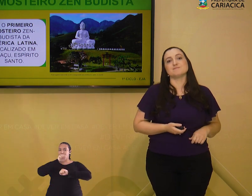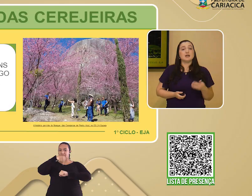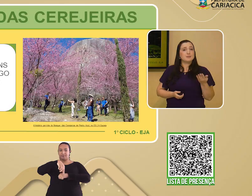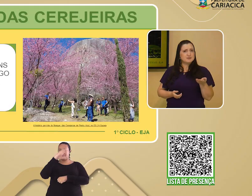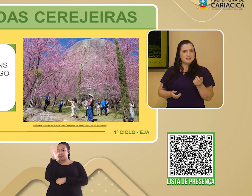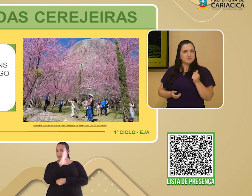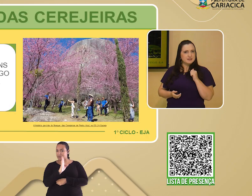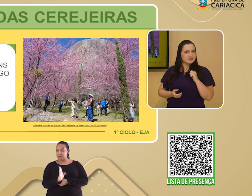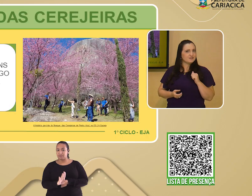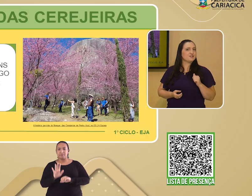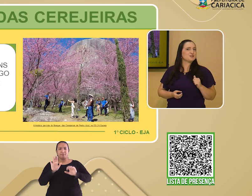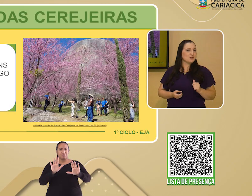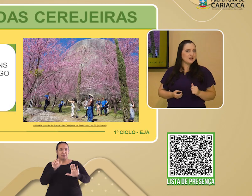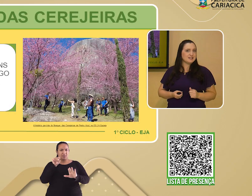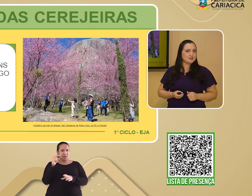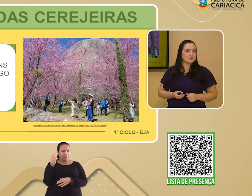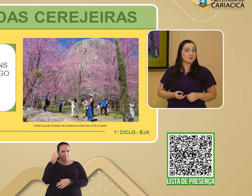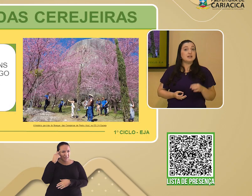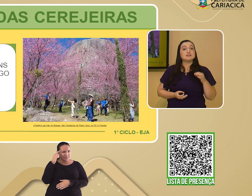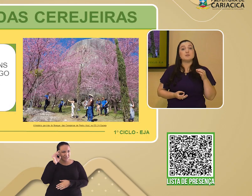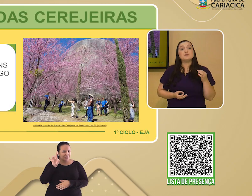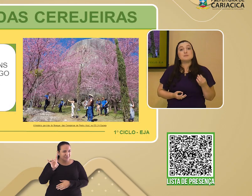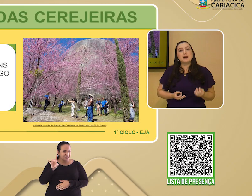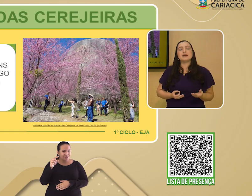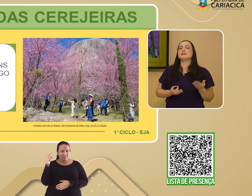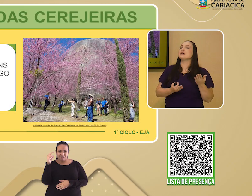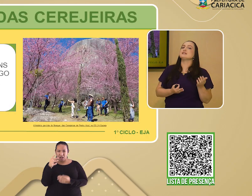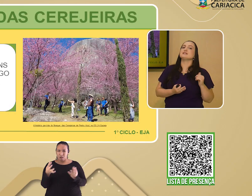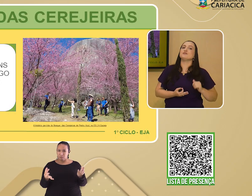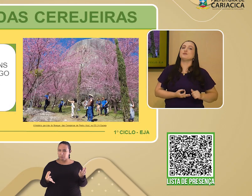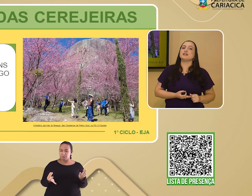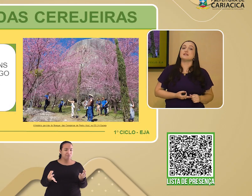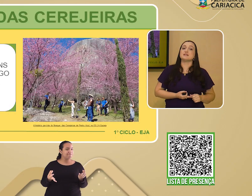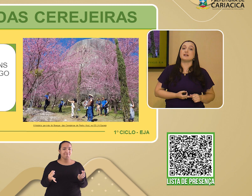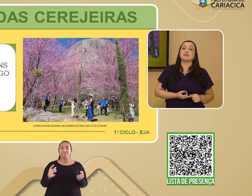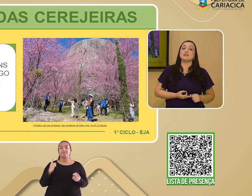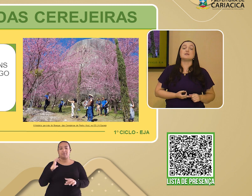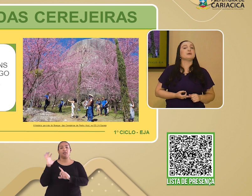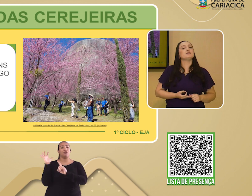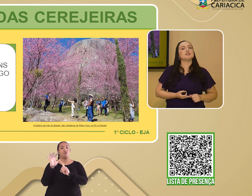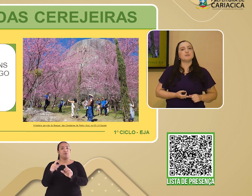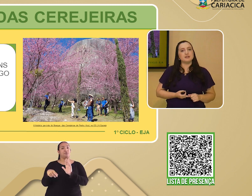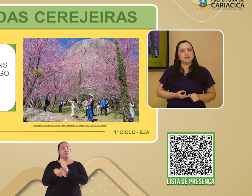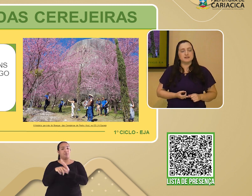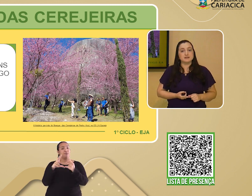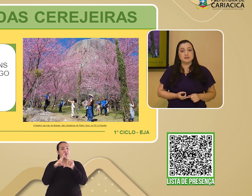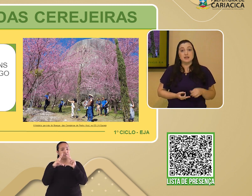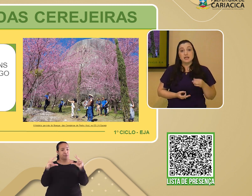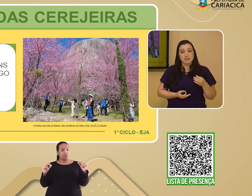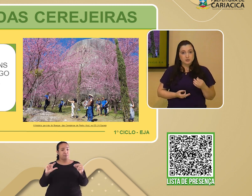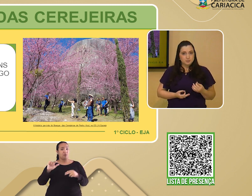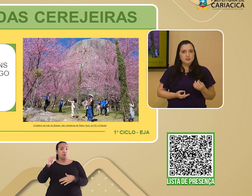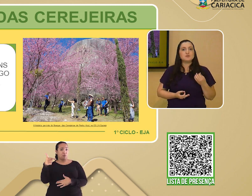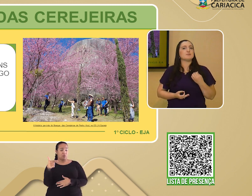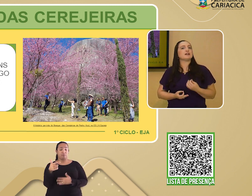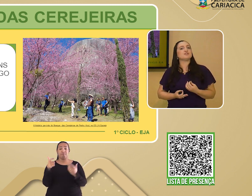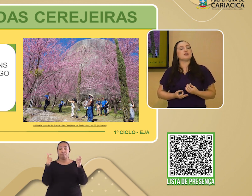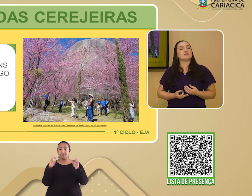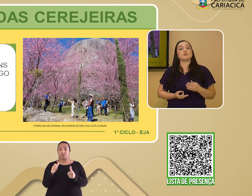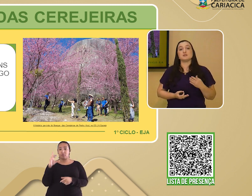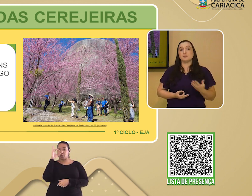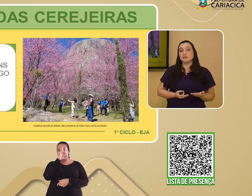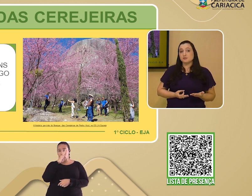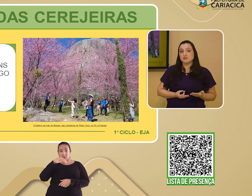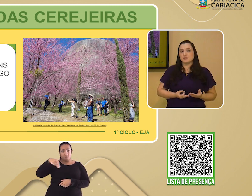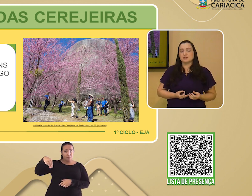Brasil. Mas você pensa que foi só isso? Temos mais dessas influências trazidas pelos japoneses. Em Domingos